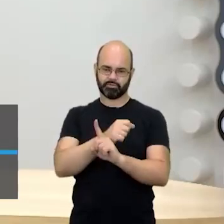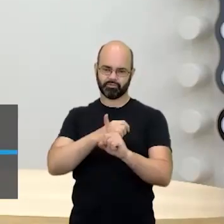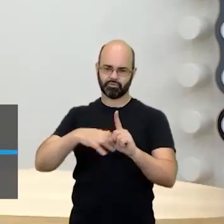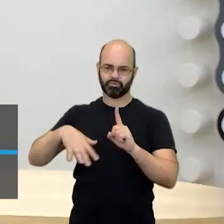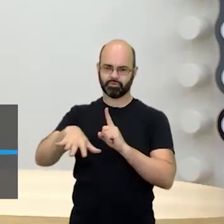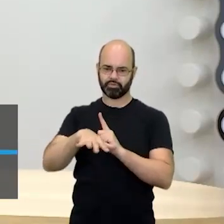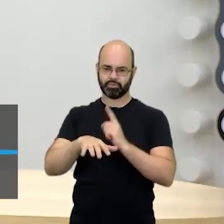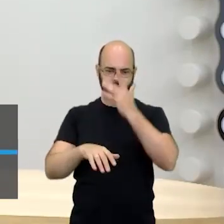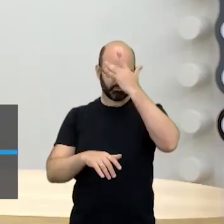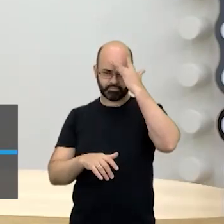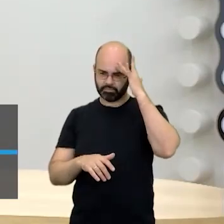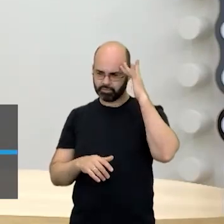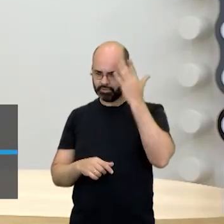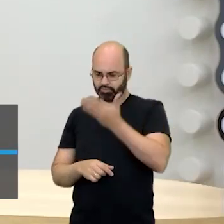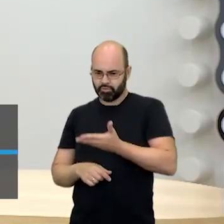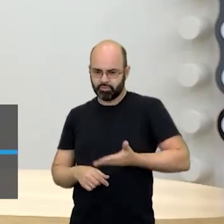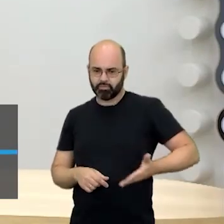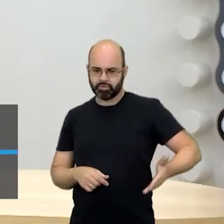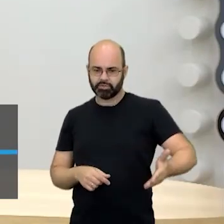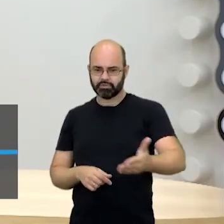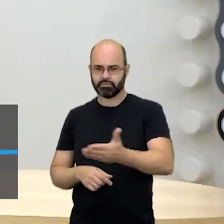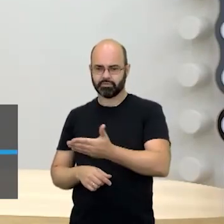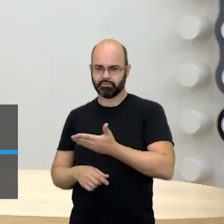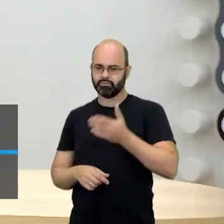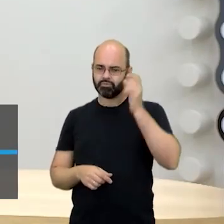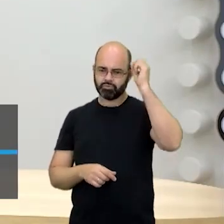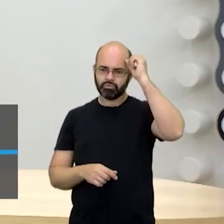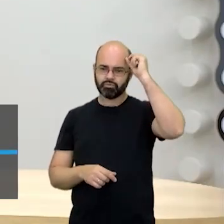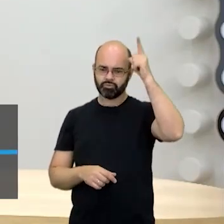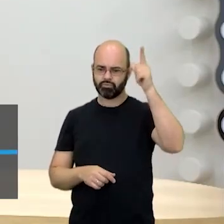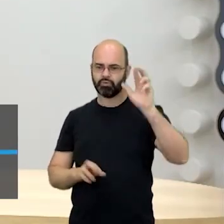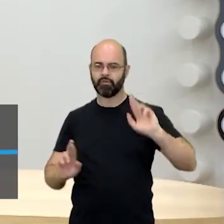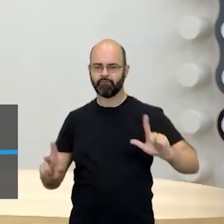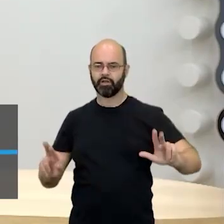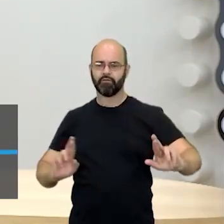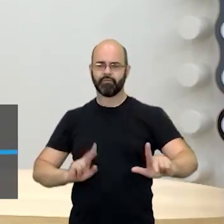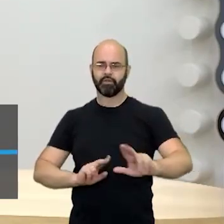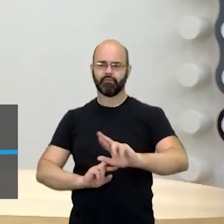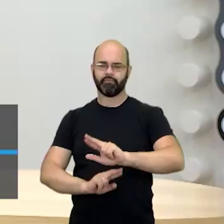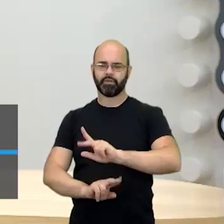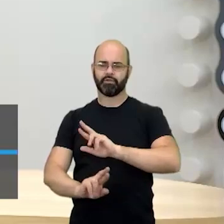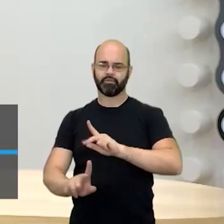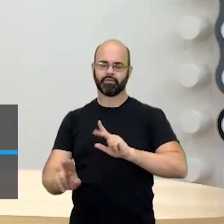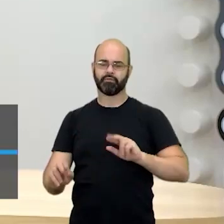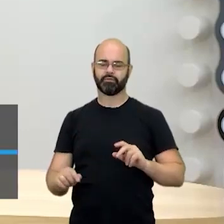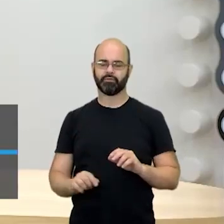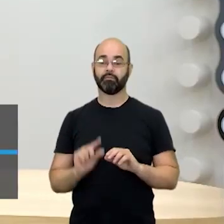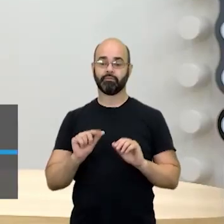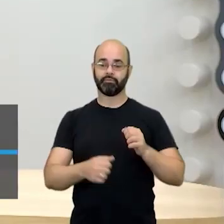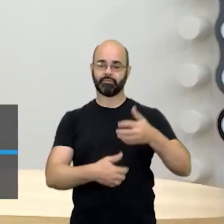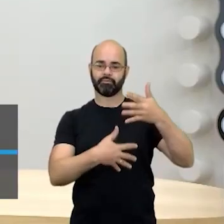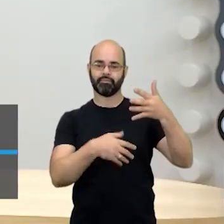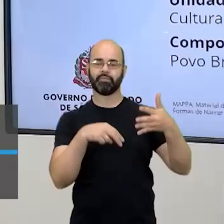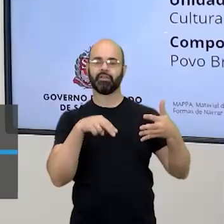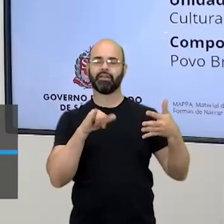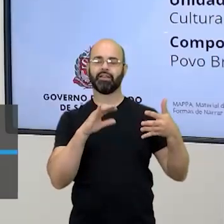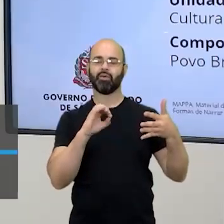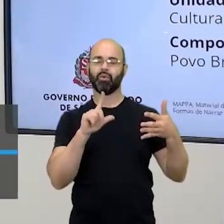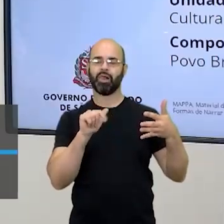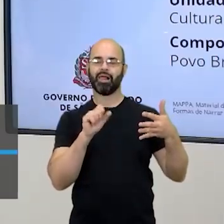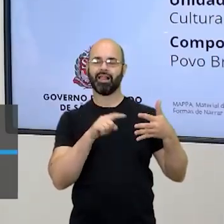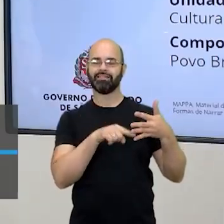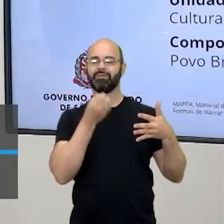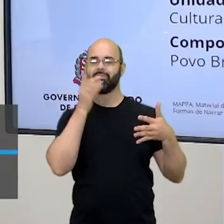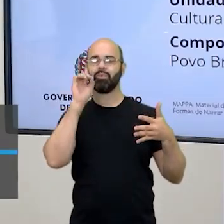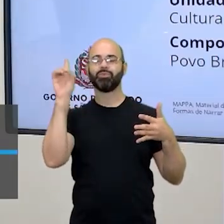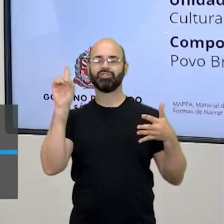isso também, ela tem aí a sua cultura, né, o seu movimento cultural. Nicolas falou bom dia. Muito bom